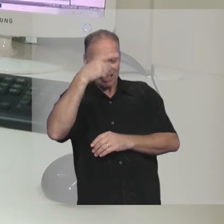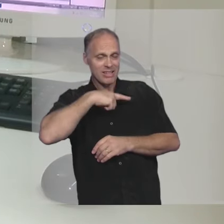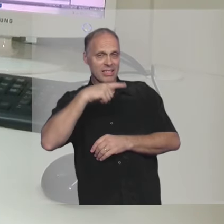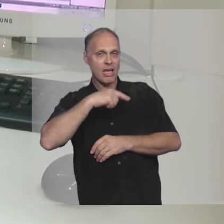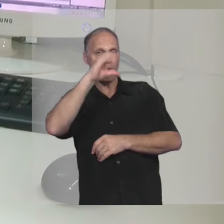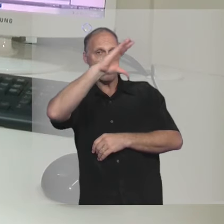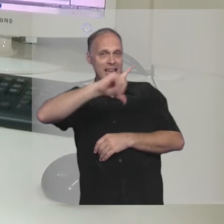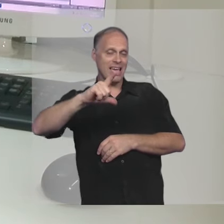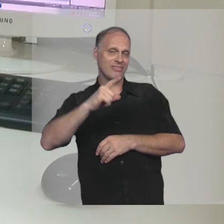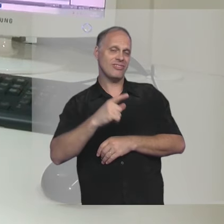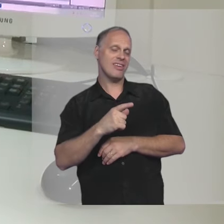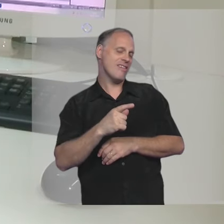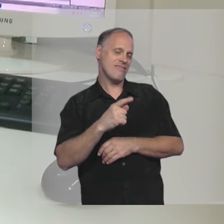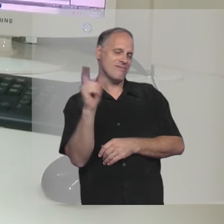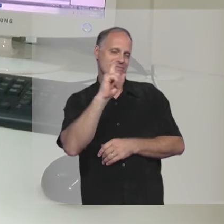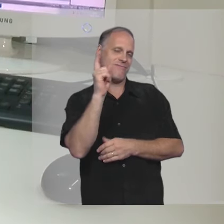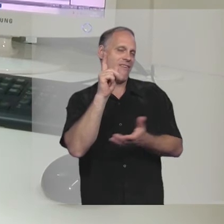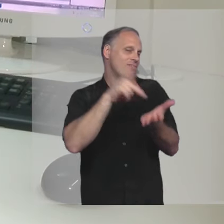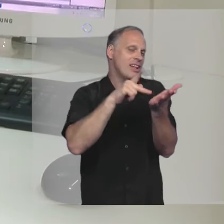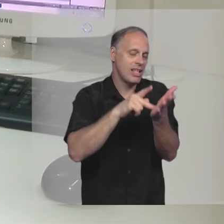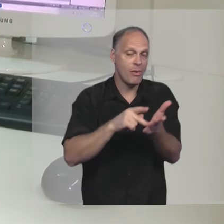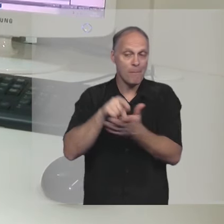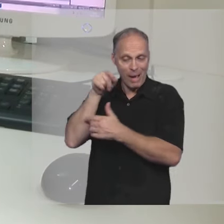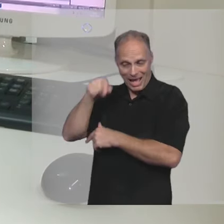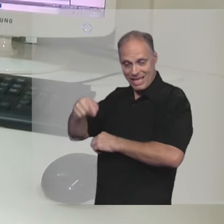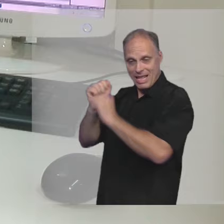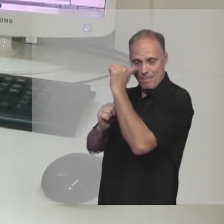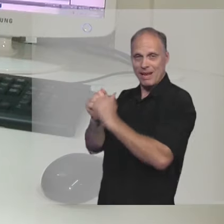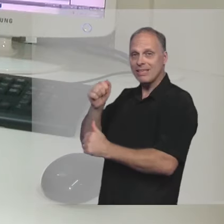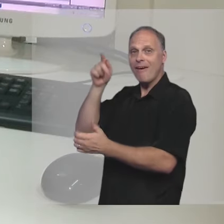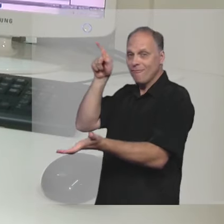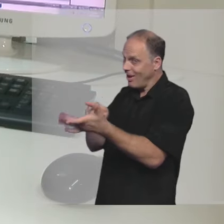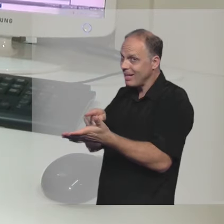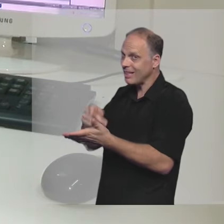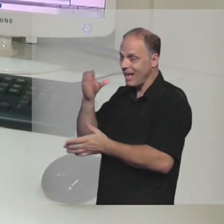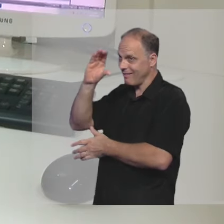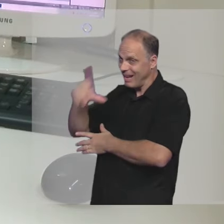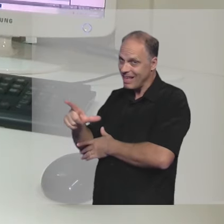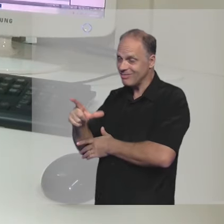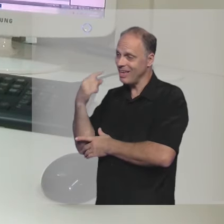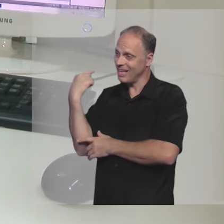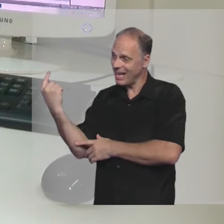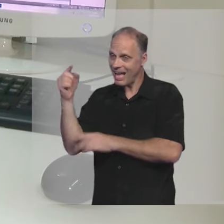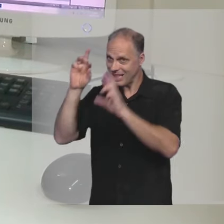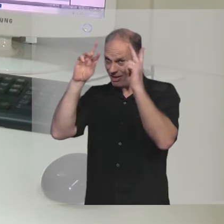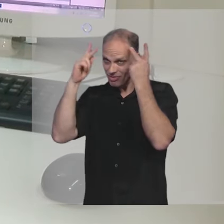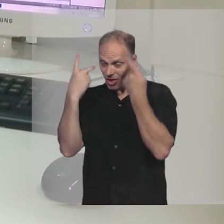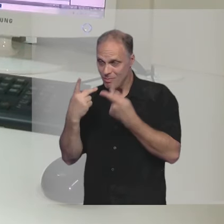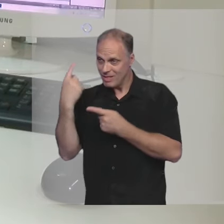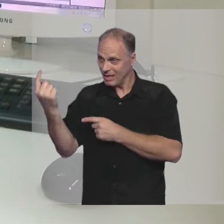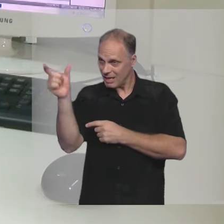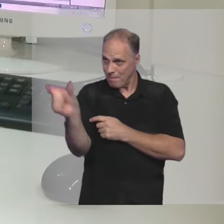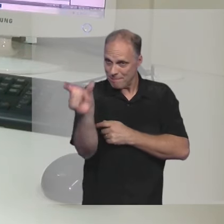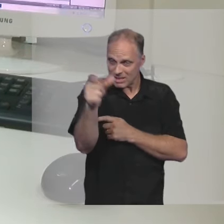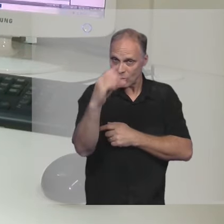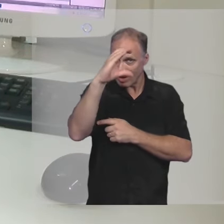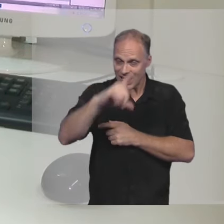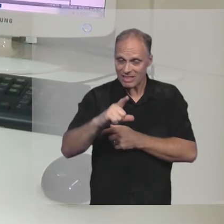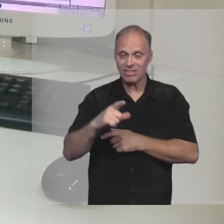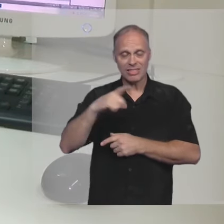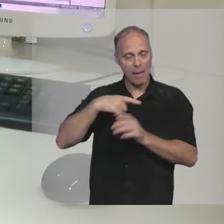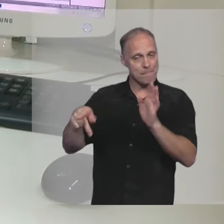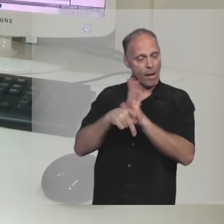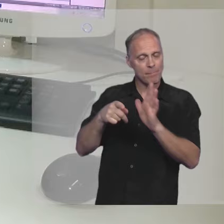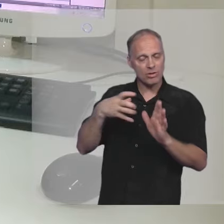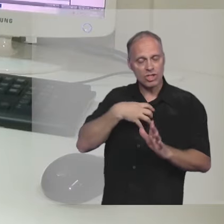cliente fictício. E aqui são pessoas reais. E cada ser humano é um universo diferente. Ele traz consigo